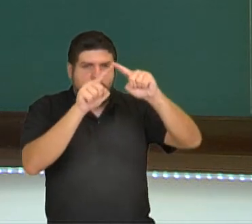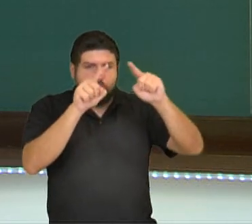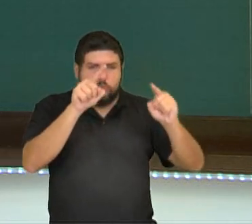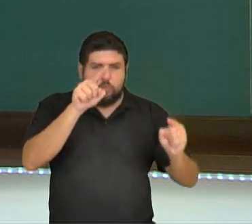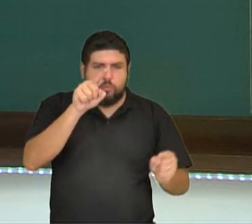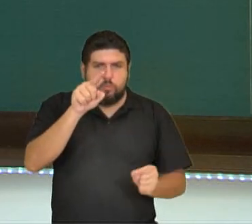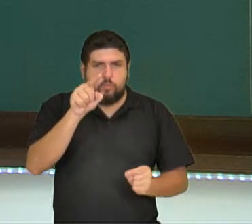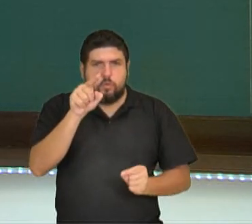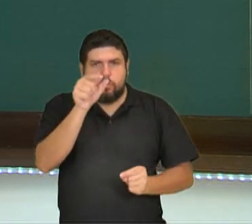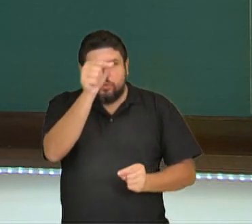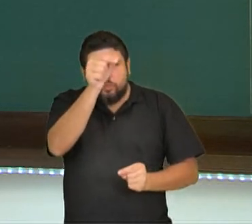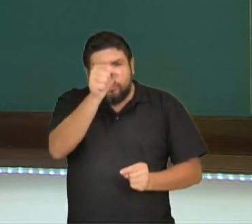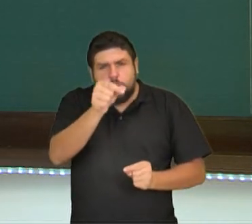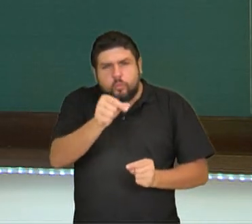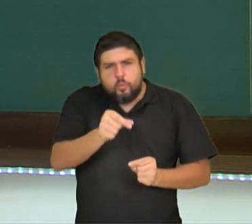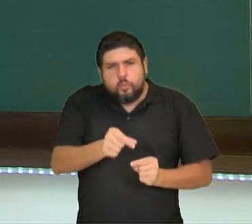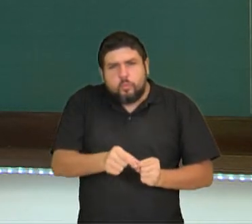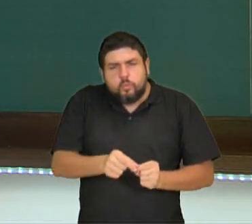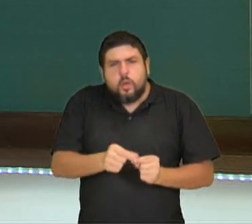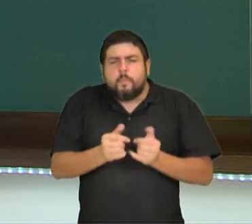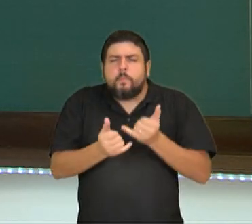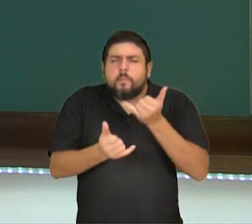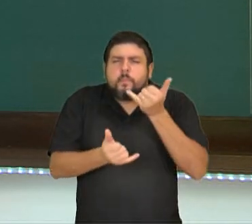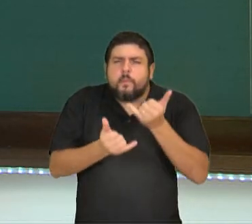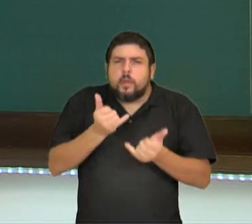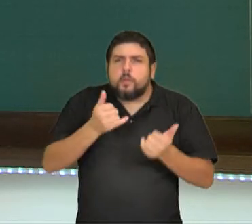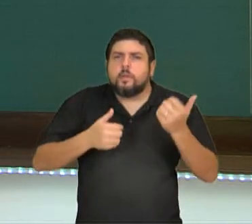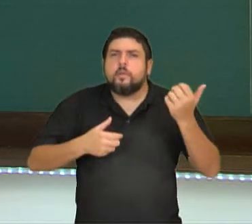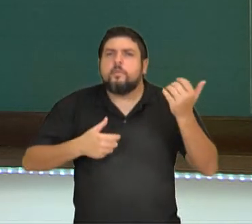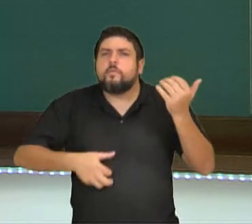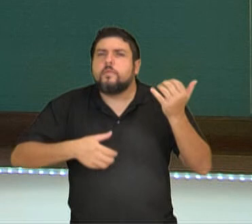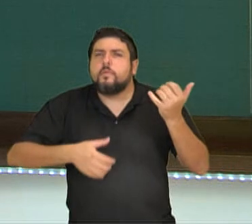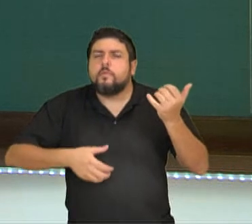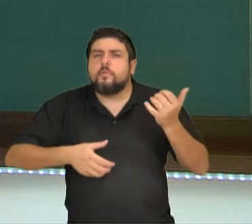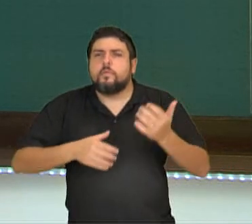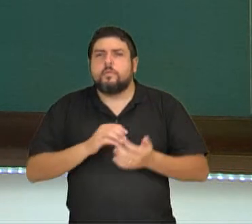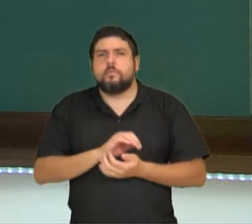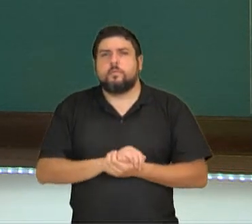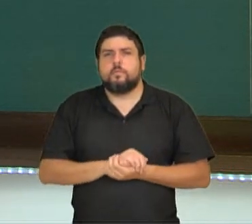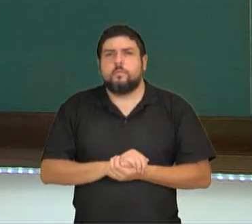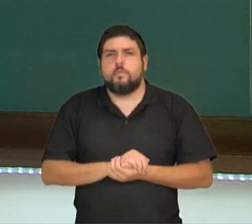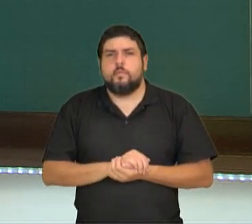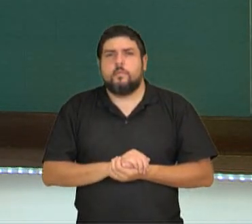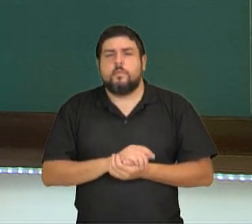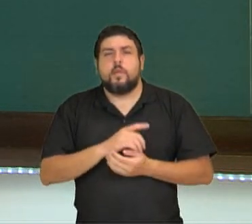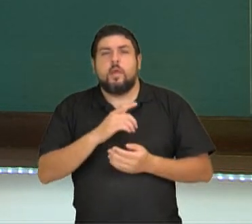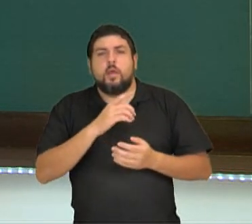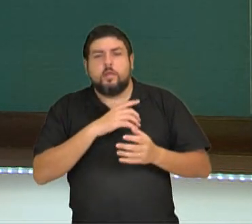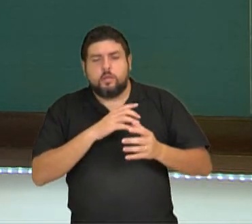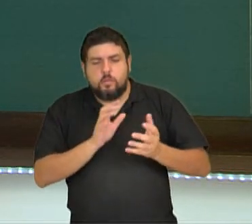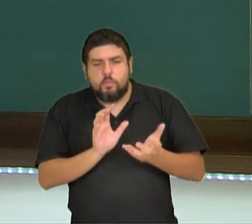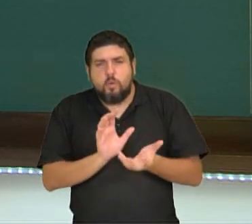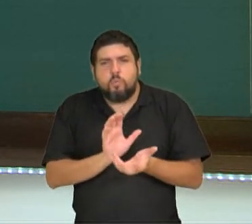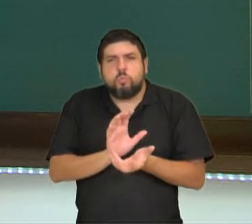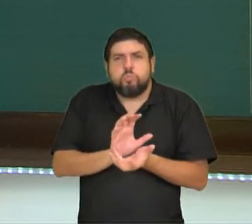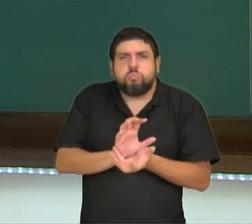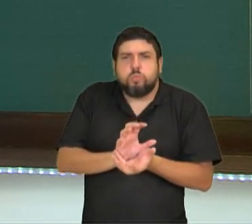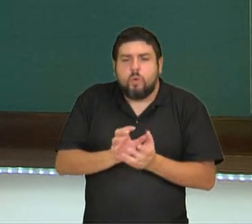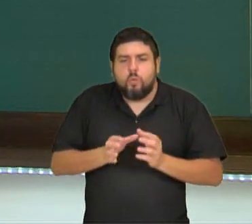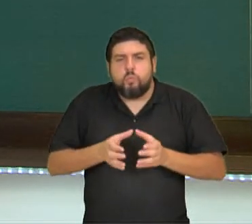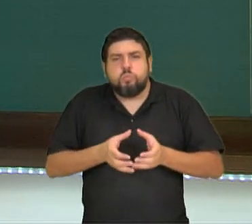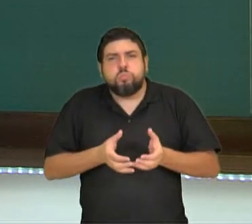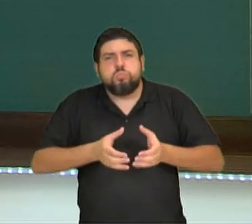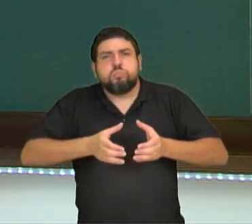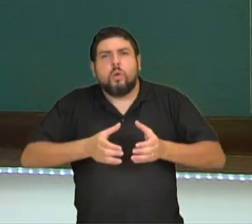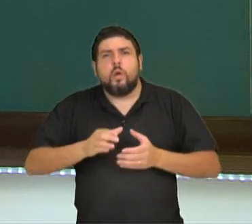de um instrumento musical, né? Uma corda de aço. A cabaça raspada por dentro, tirada. A